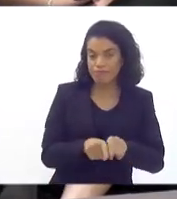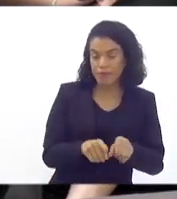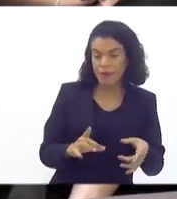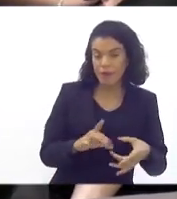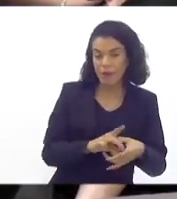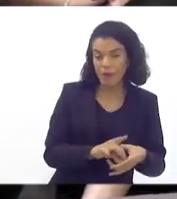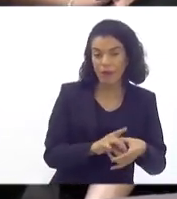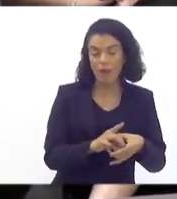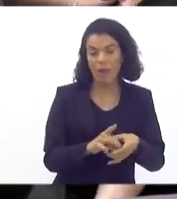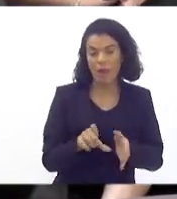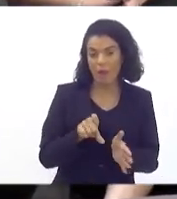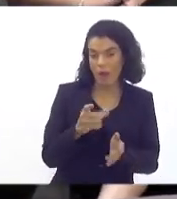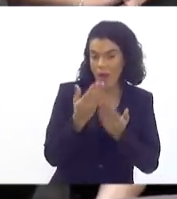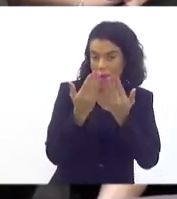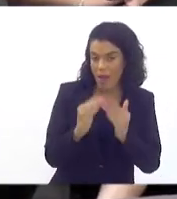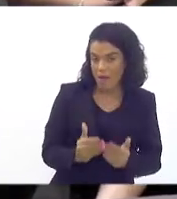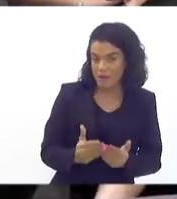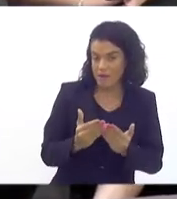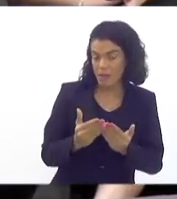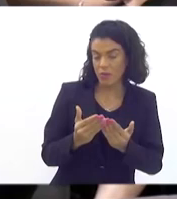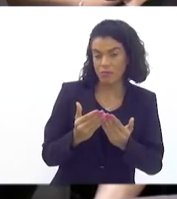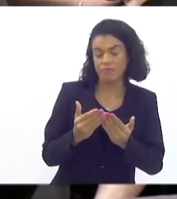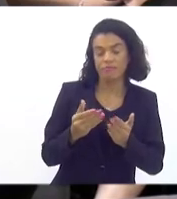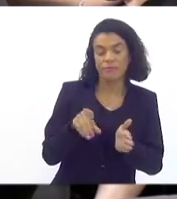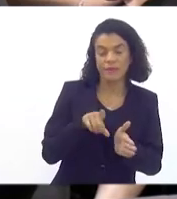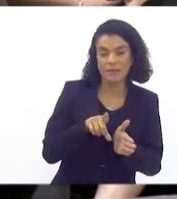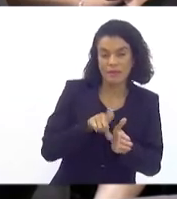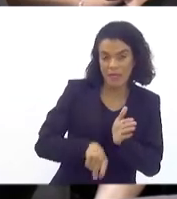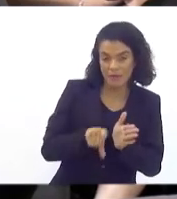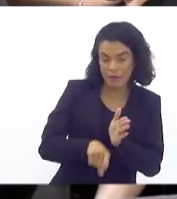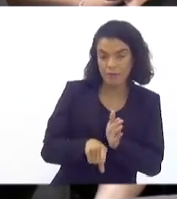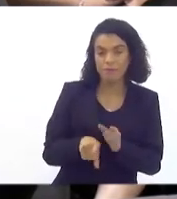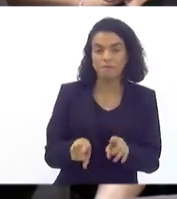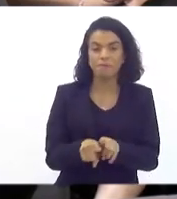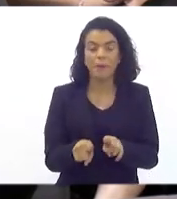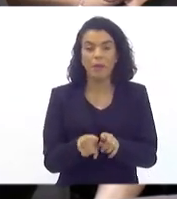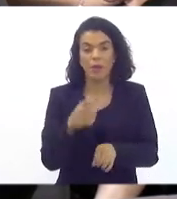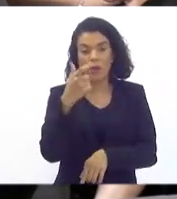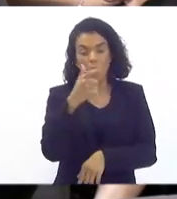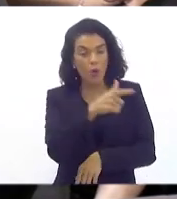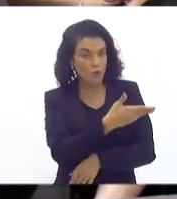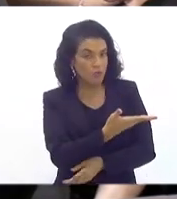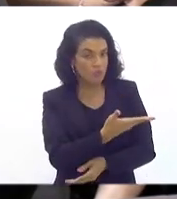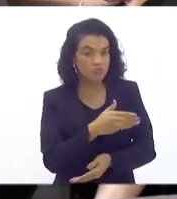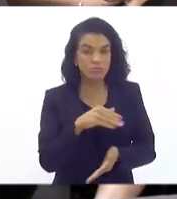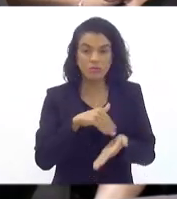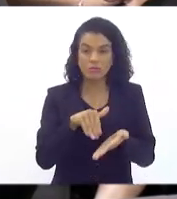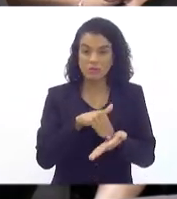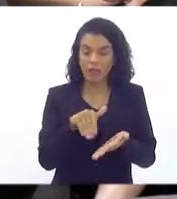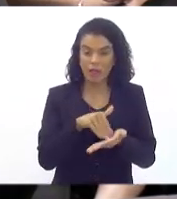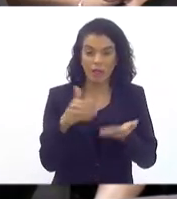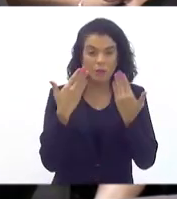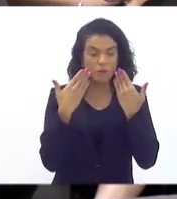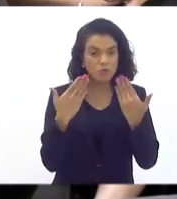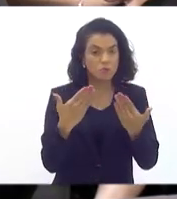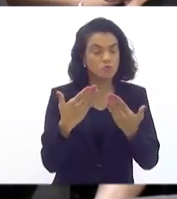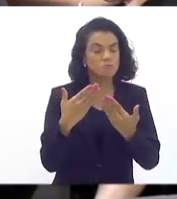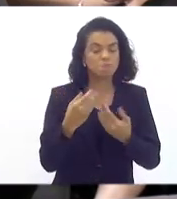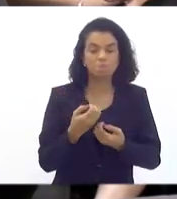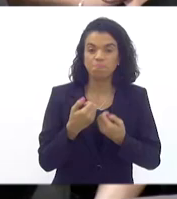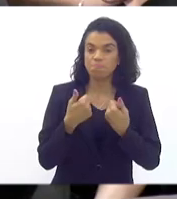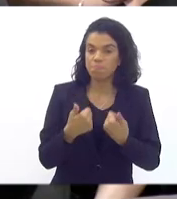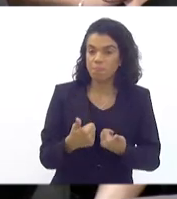trifitária Eu acho que isso é um ponto importante é ser destacado e mais como o secretário destacou bem aqui né ilustrou bem